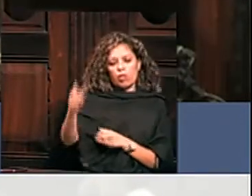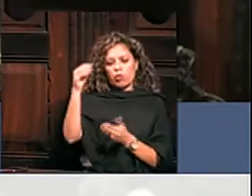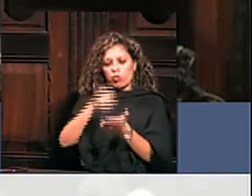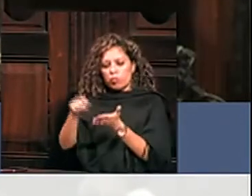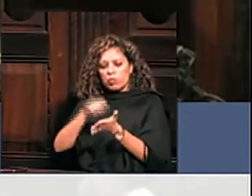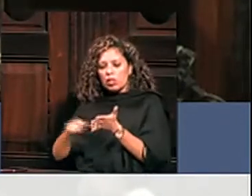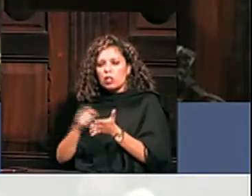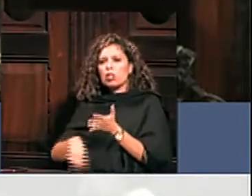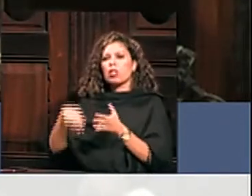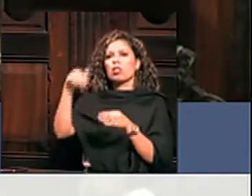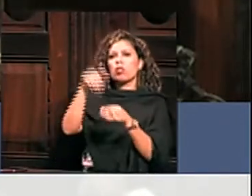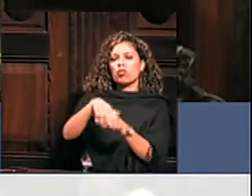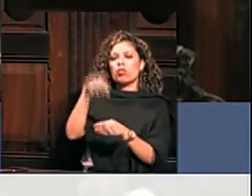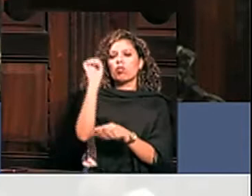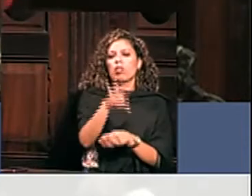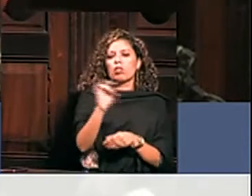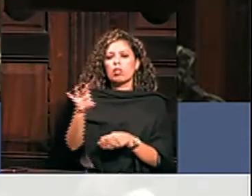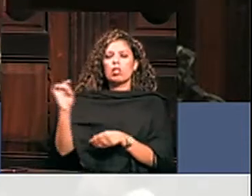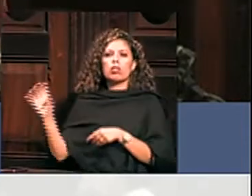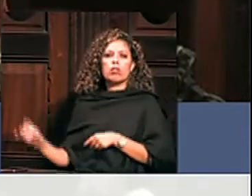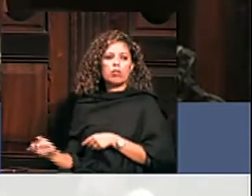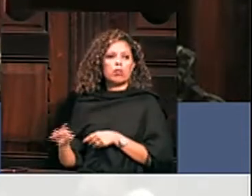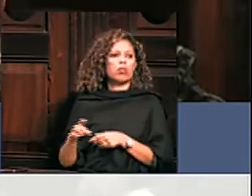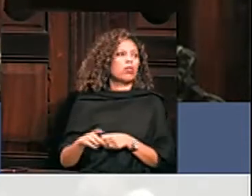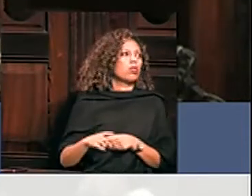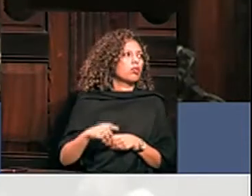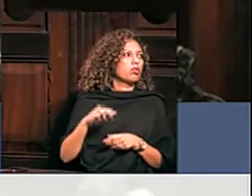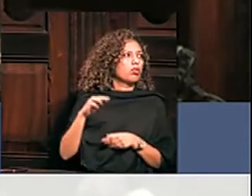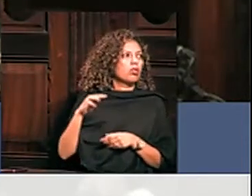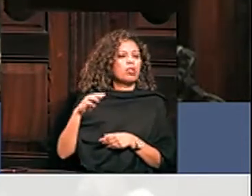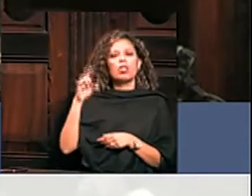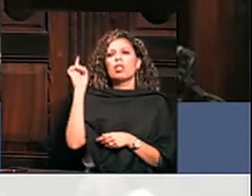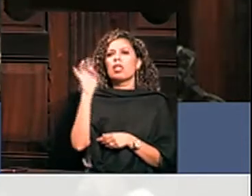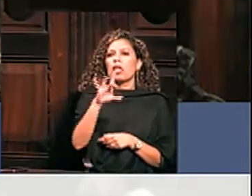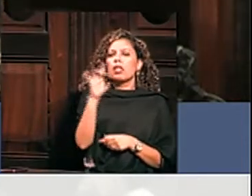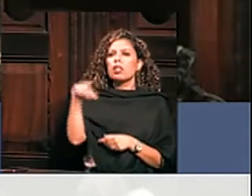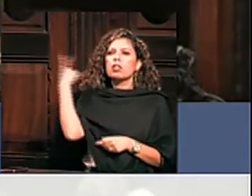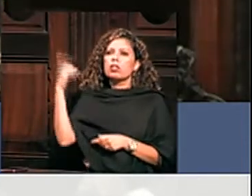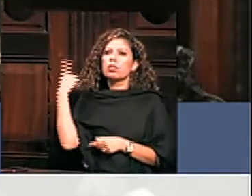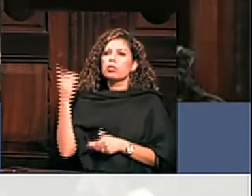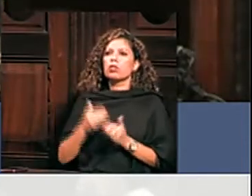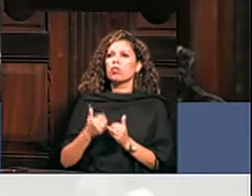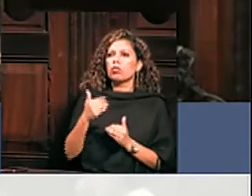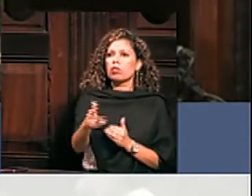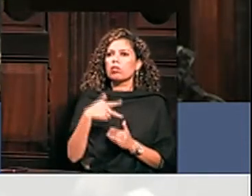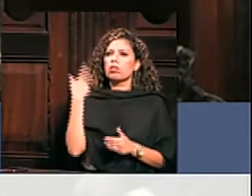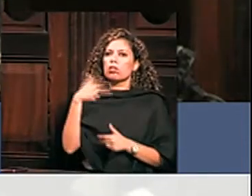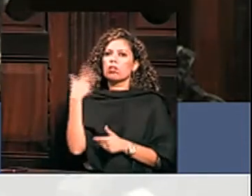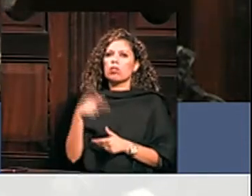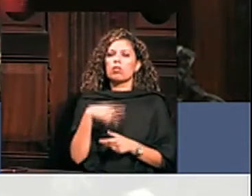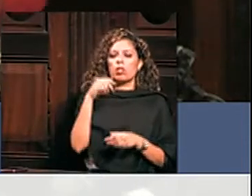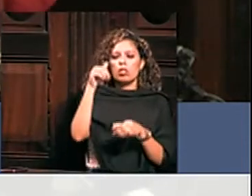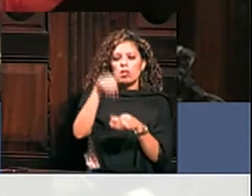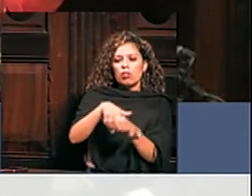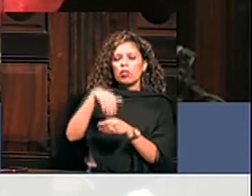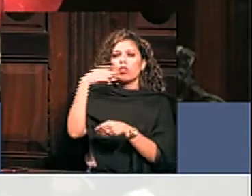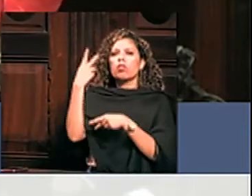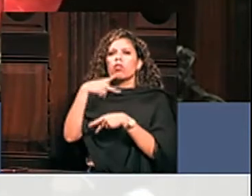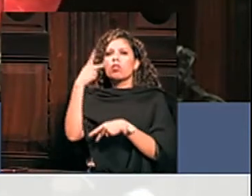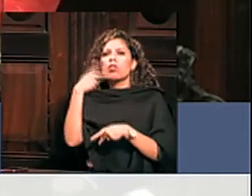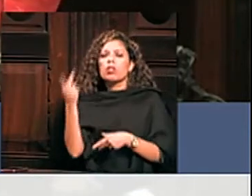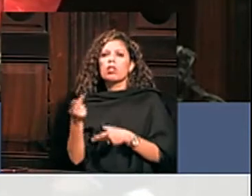voto os deputados Zaqueu Teixeira, Marta Rocha, Tio Carlos, Pedro Fernandes, Nivaldo Molim, Luiz Paulo, Geraldo Moreira, Felipe